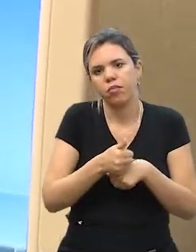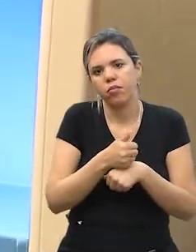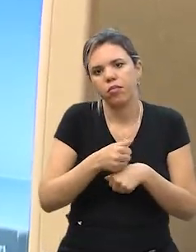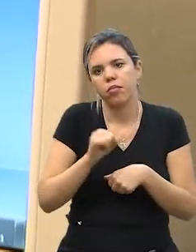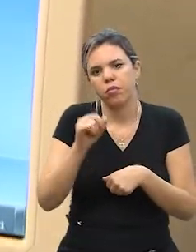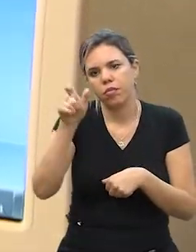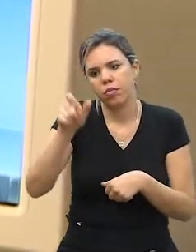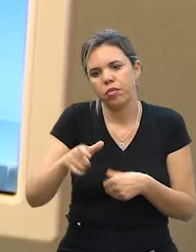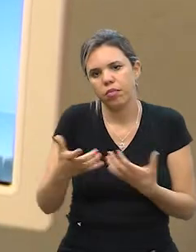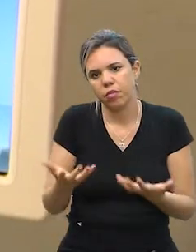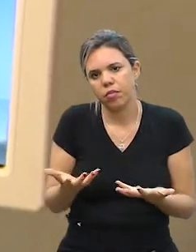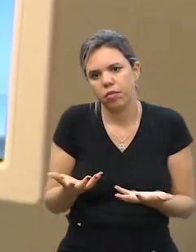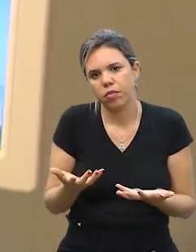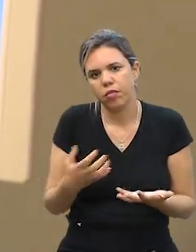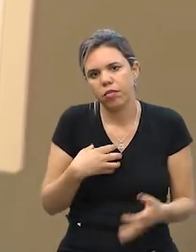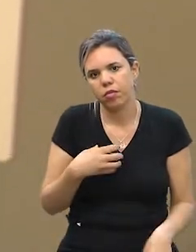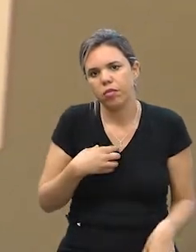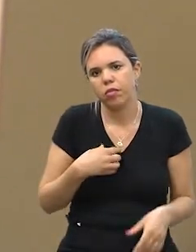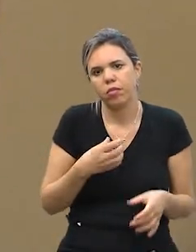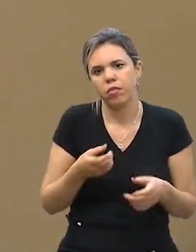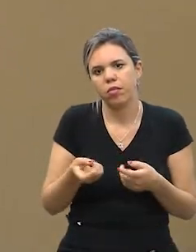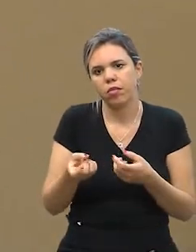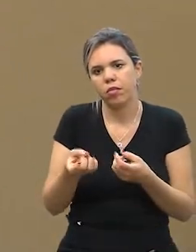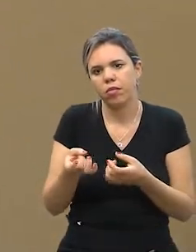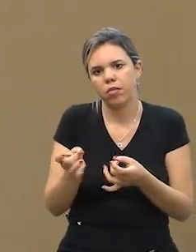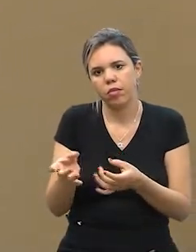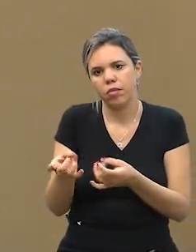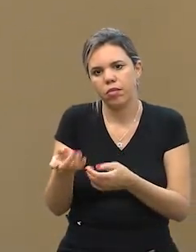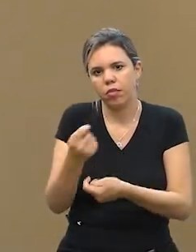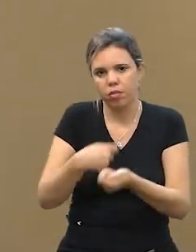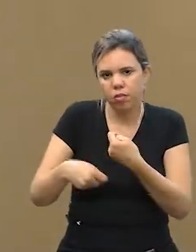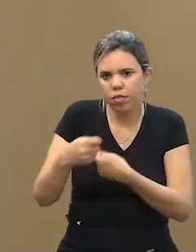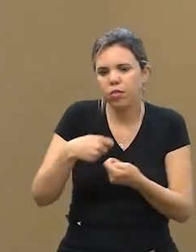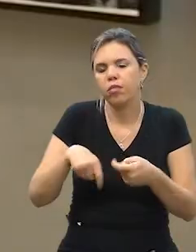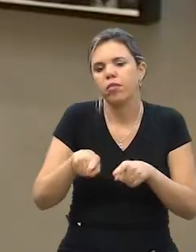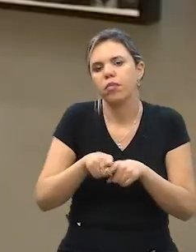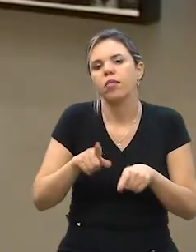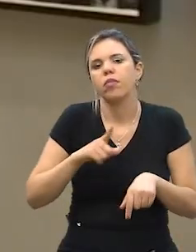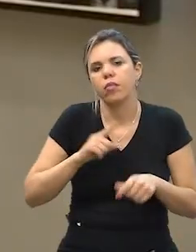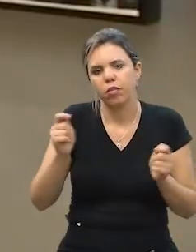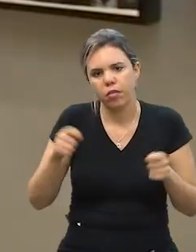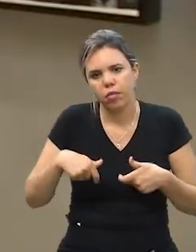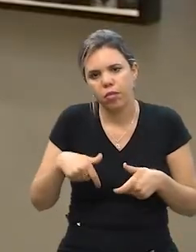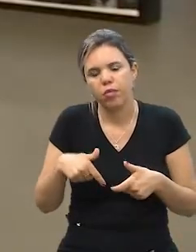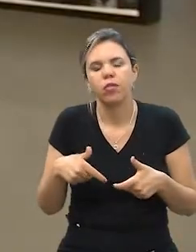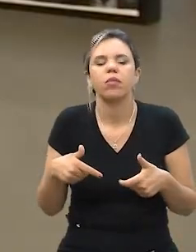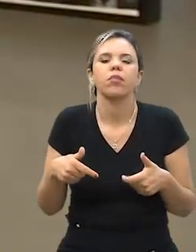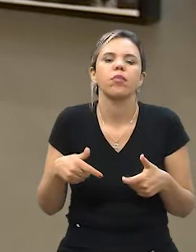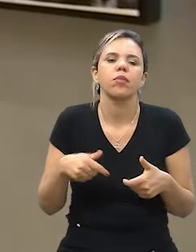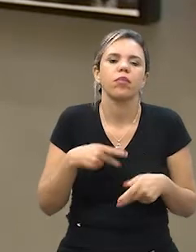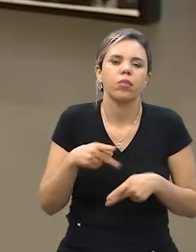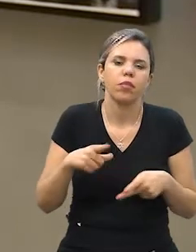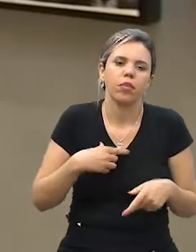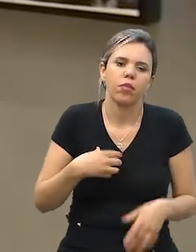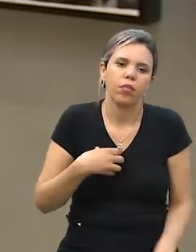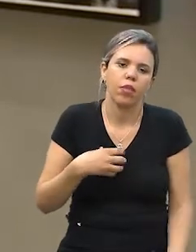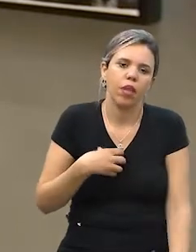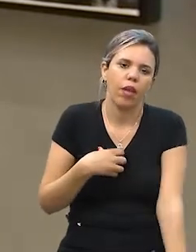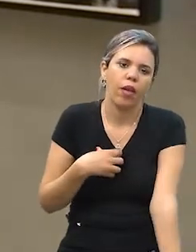Se a pessoa tem um tino comercial, ela tem uma área comercial. Se a pessoa tem um